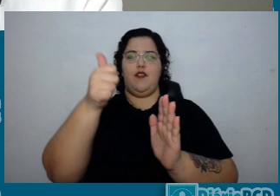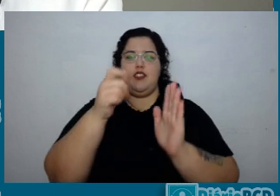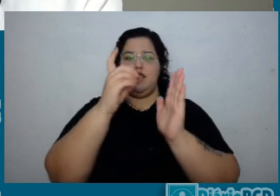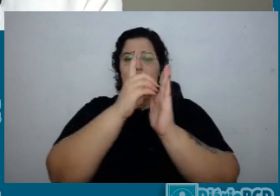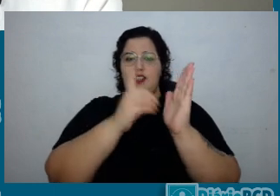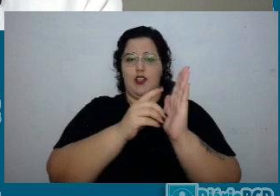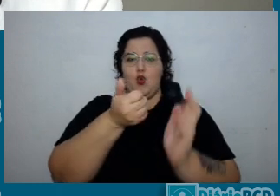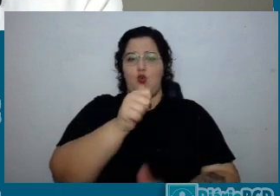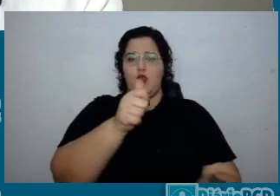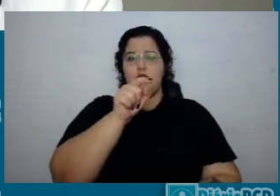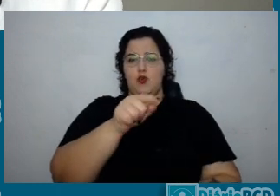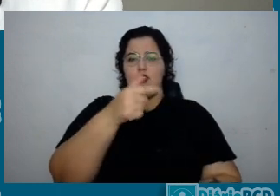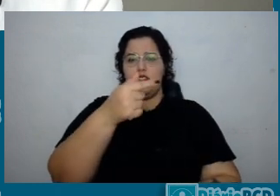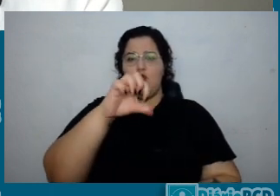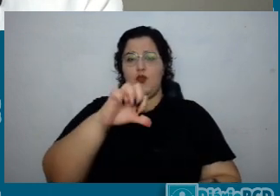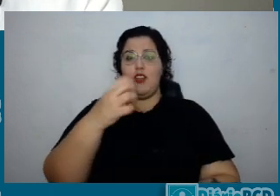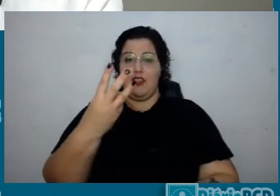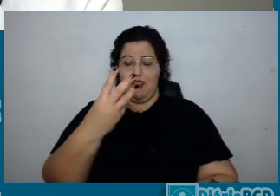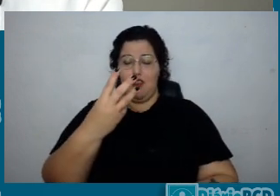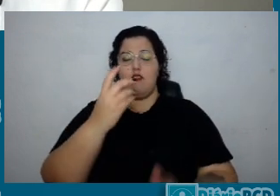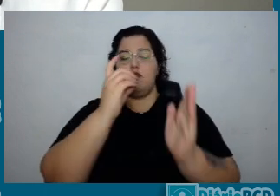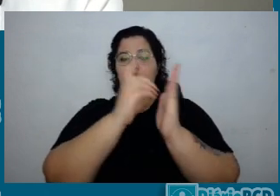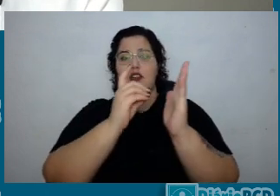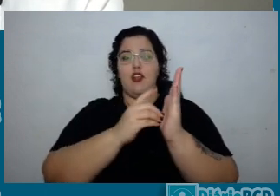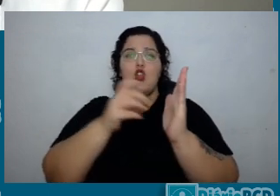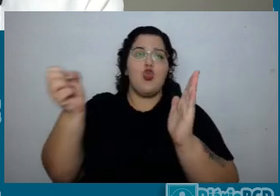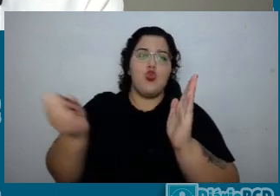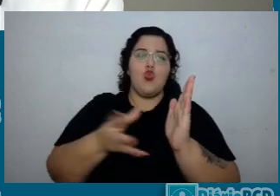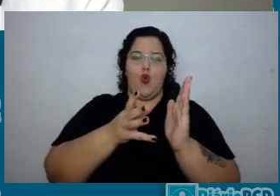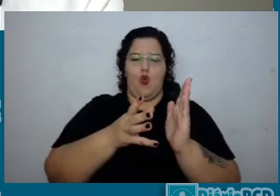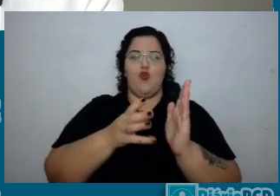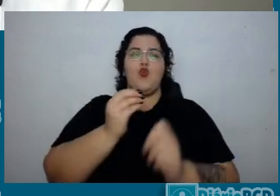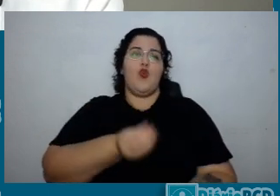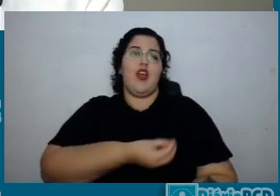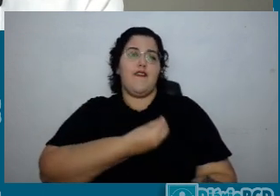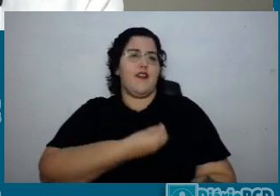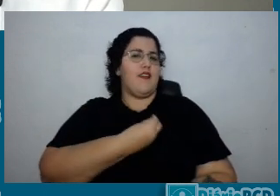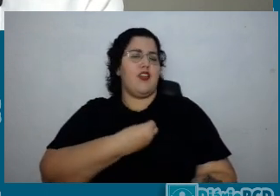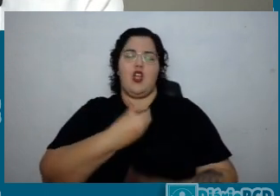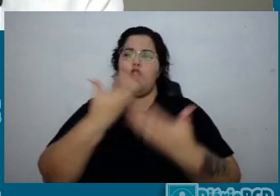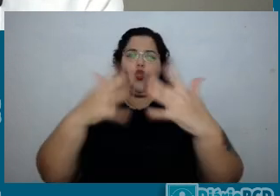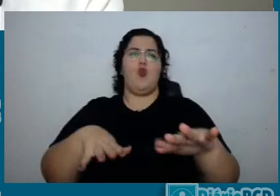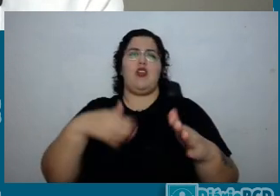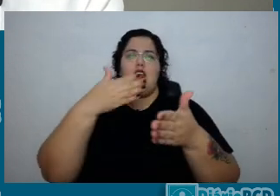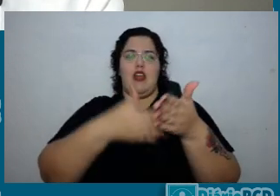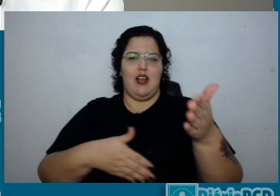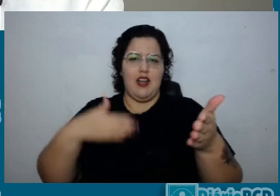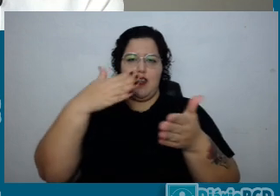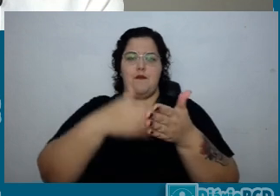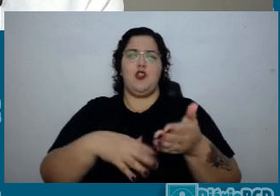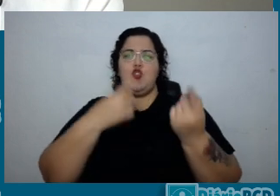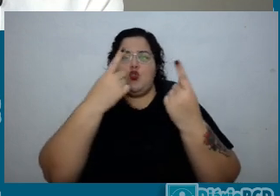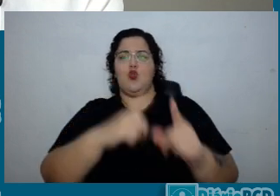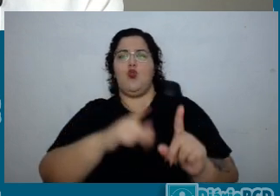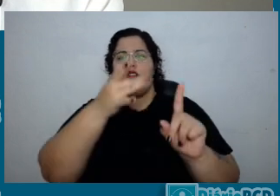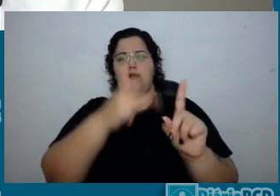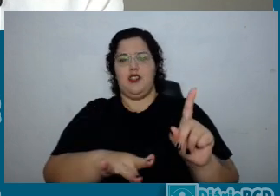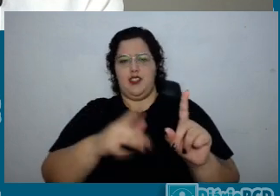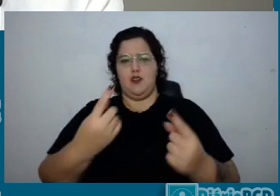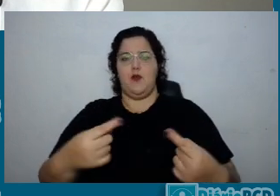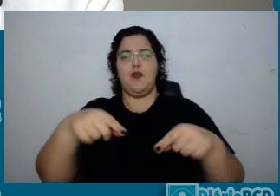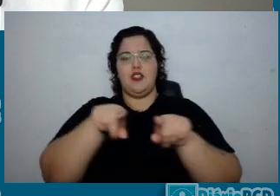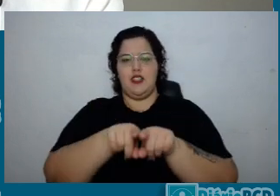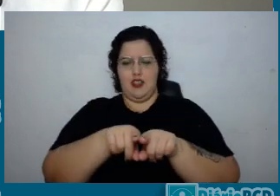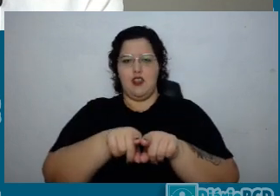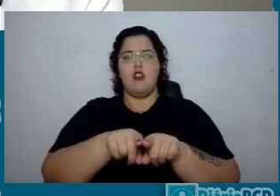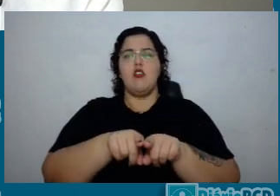decreto 11.793, que instituiu o novo Viver Sem Limite. Né? A gente tem a campanha Combate ao Capacitismo, em parceria